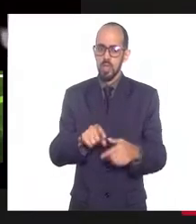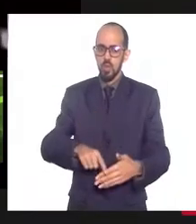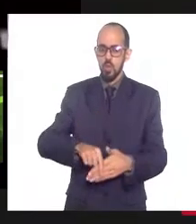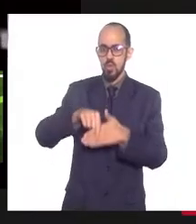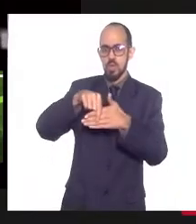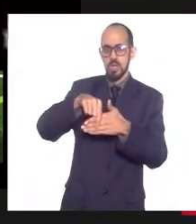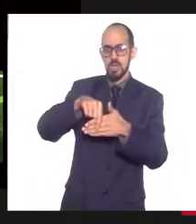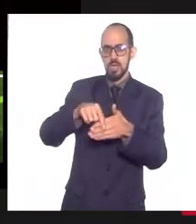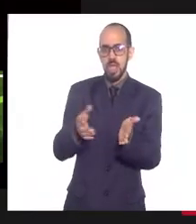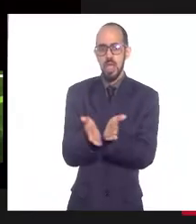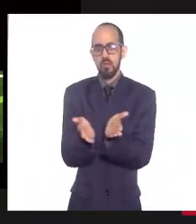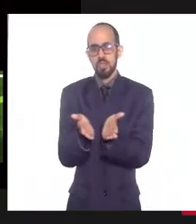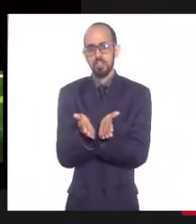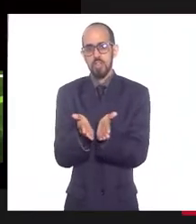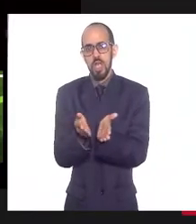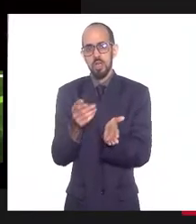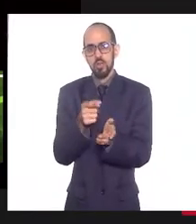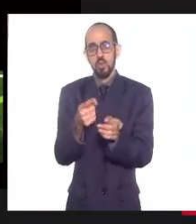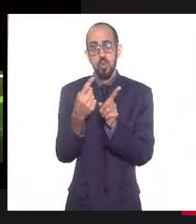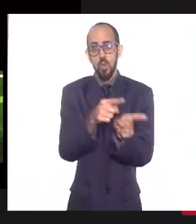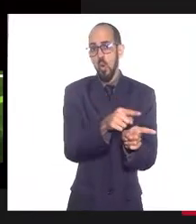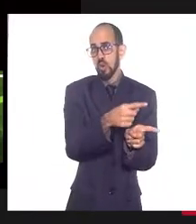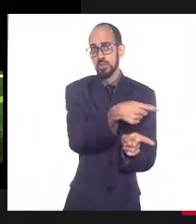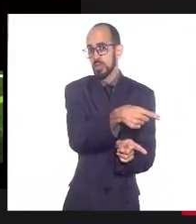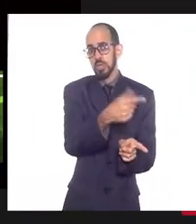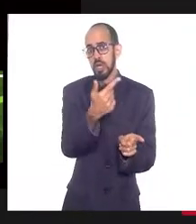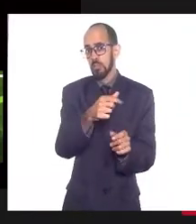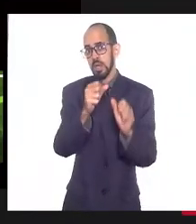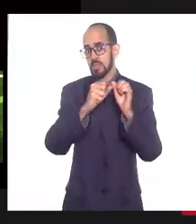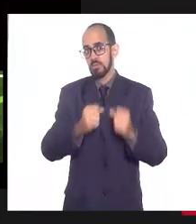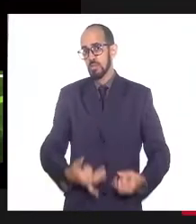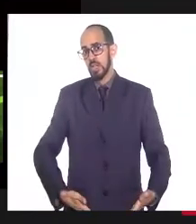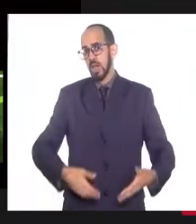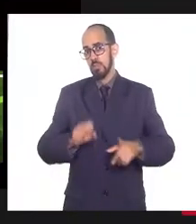movimento evangélico contestando isso para a sociedade.